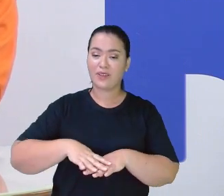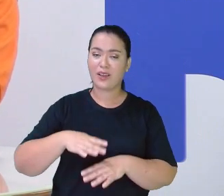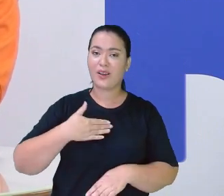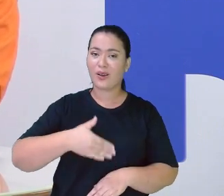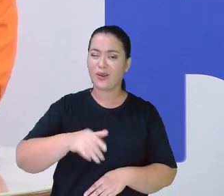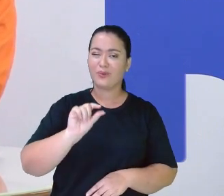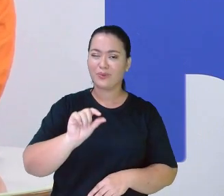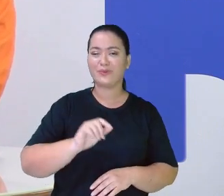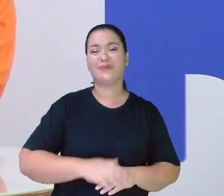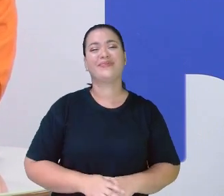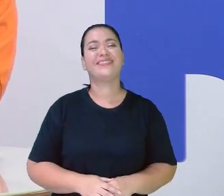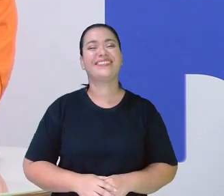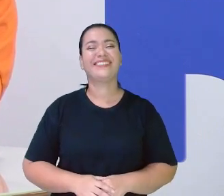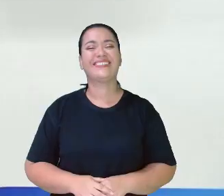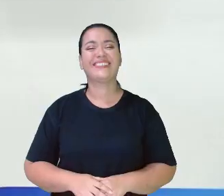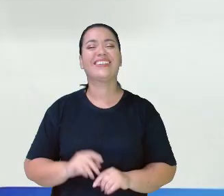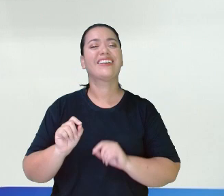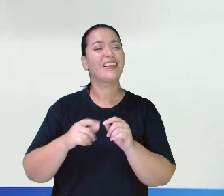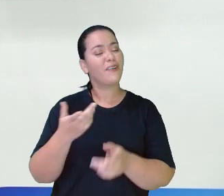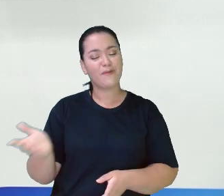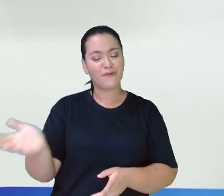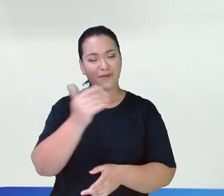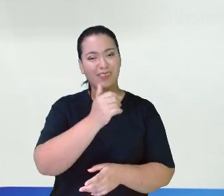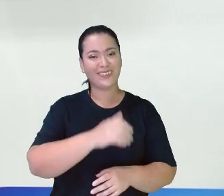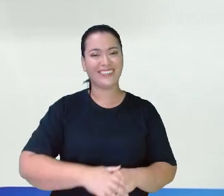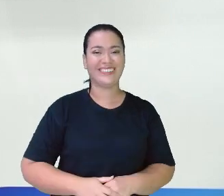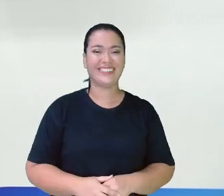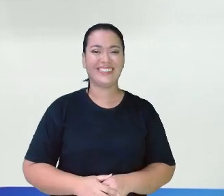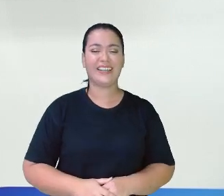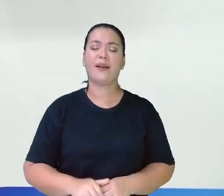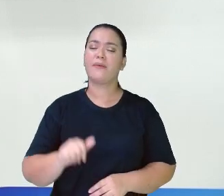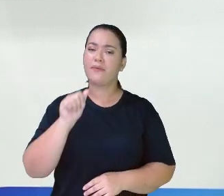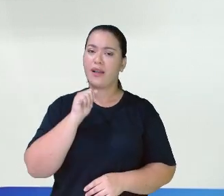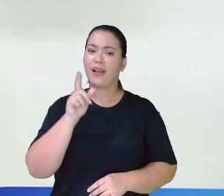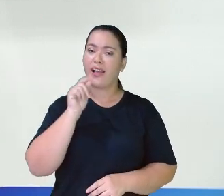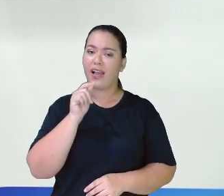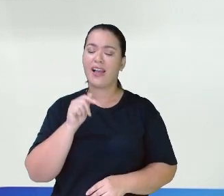pouco. Como diz ela, vamos embora. Vamos embora. Toma uma